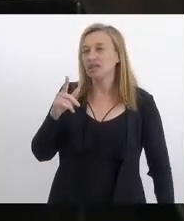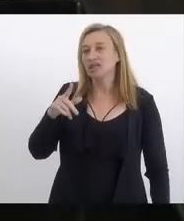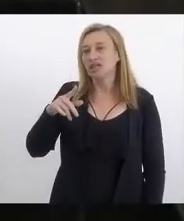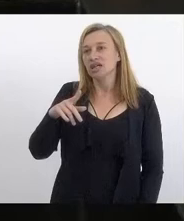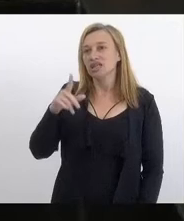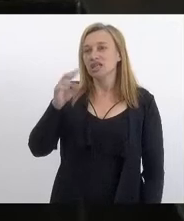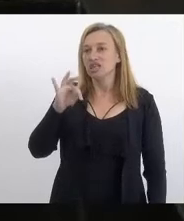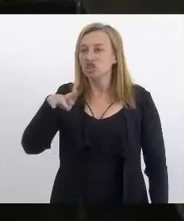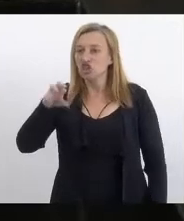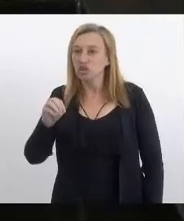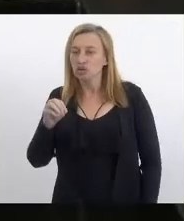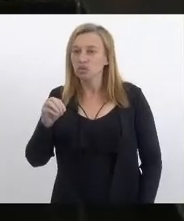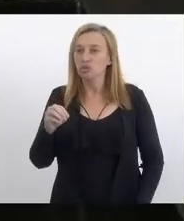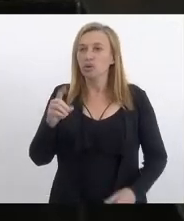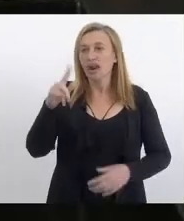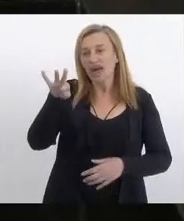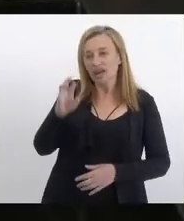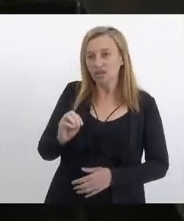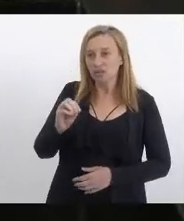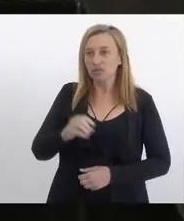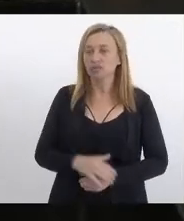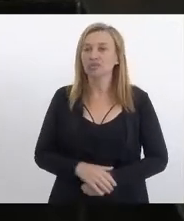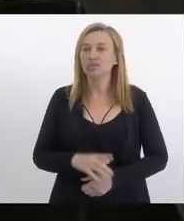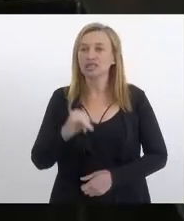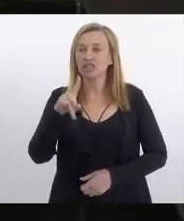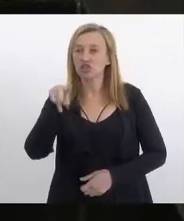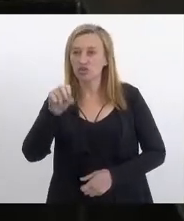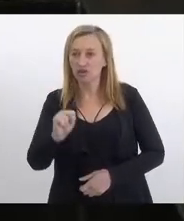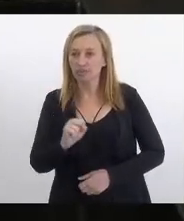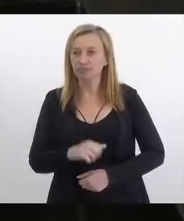Leandro Rumelsberger Silva,